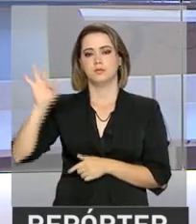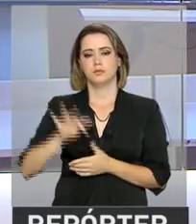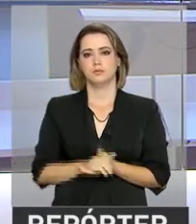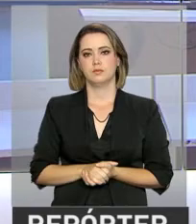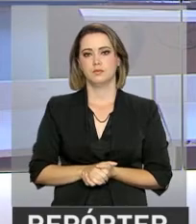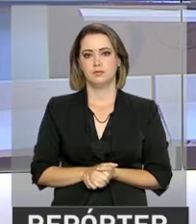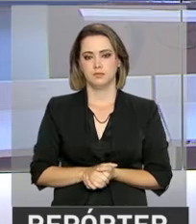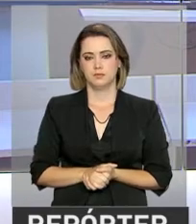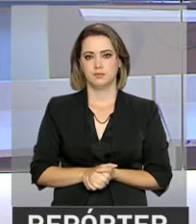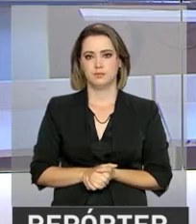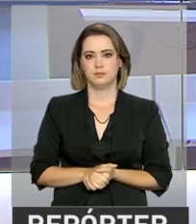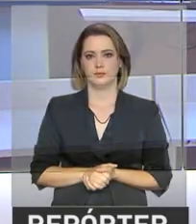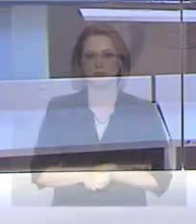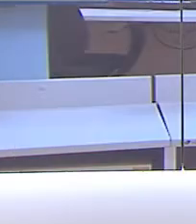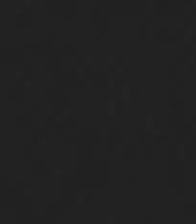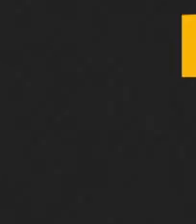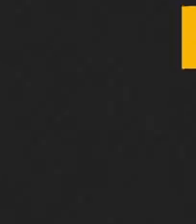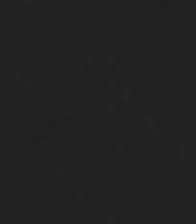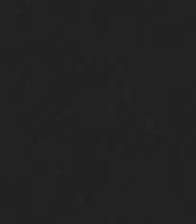do governo federal